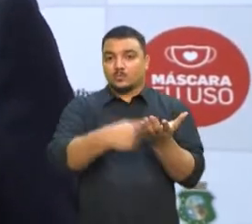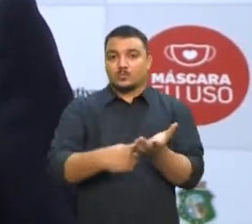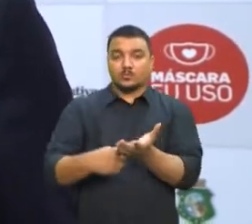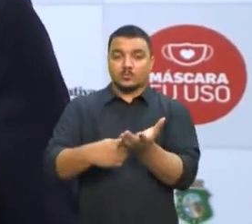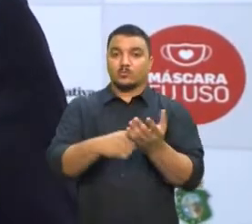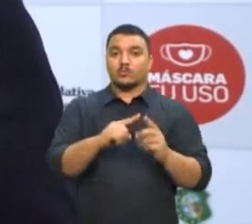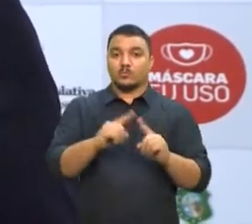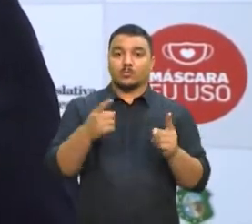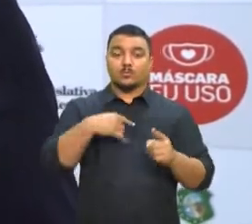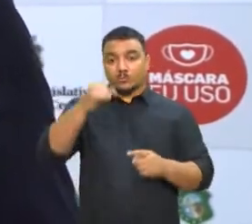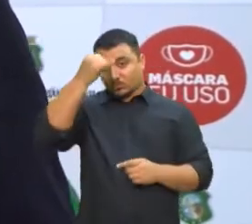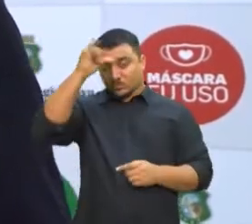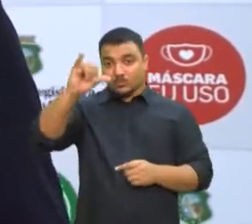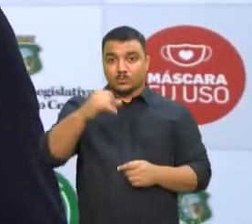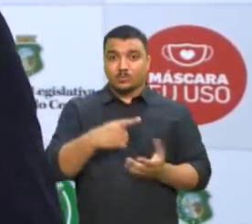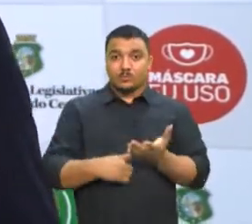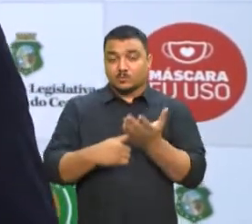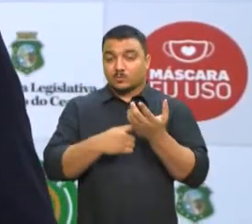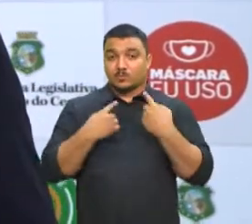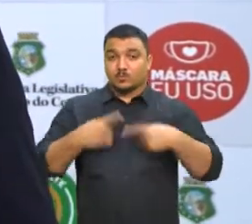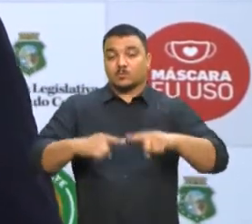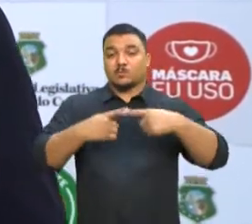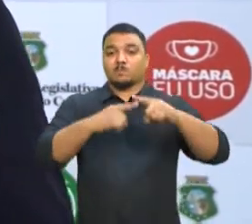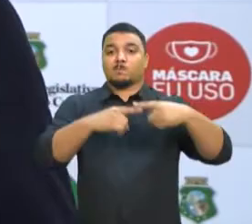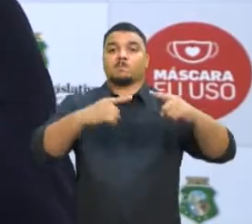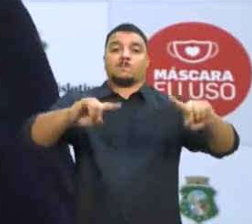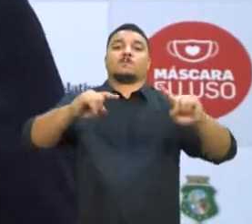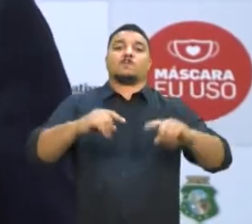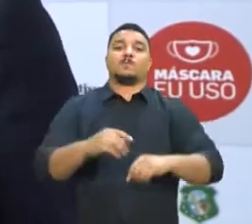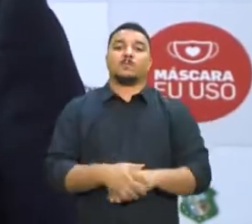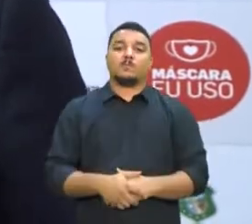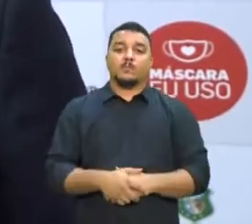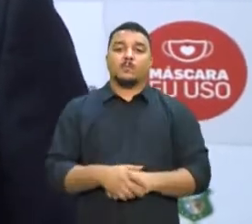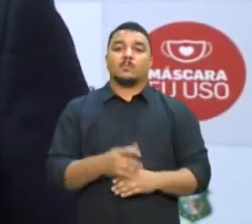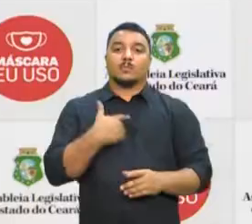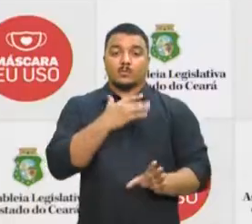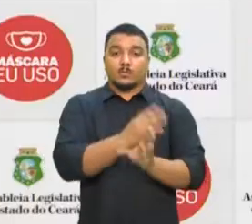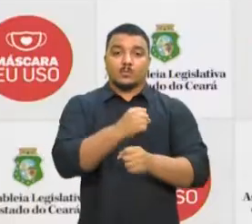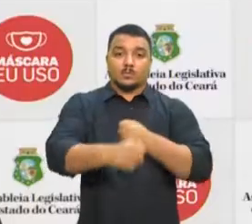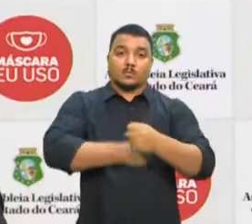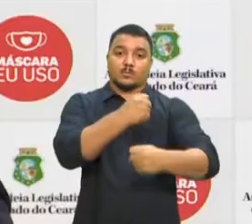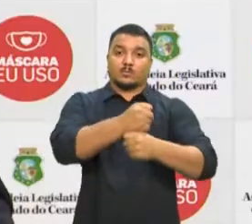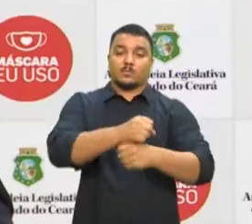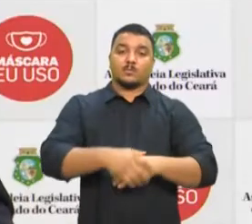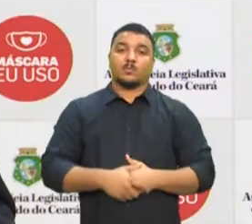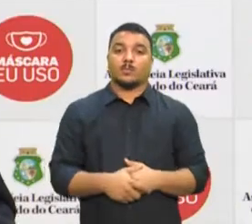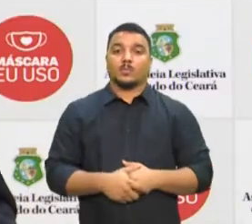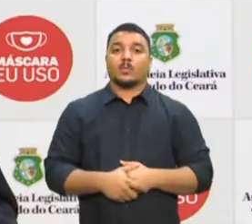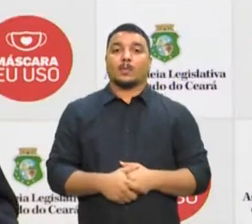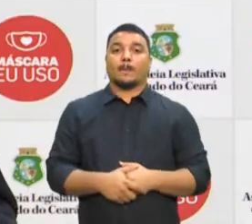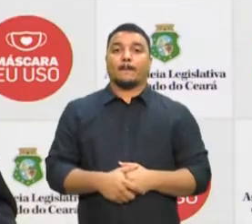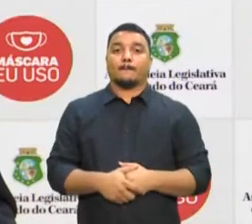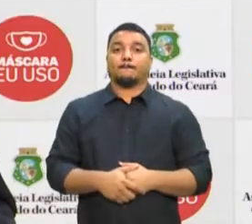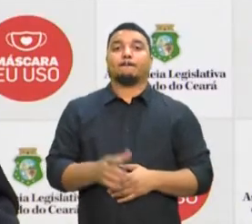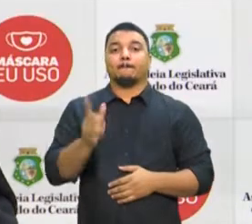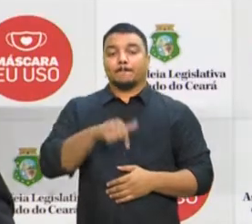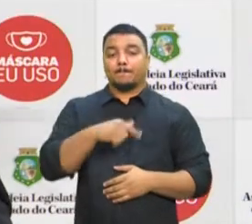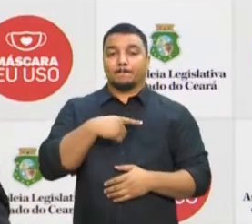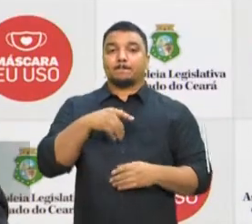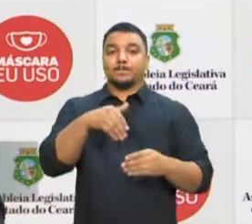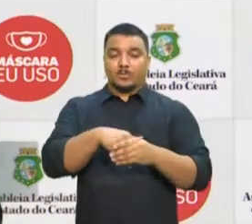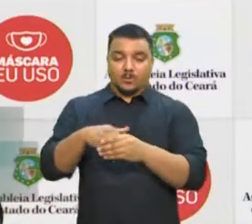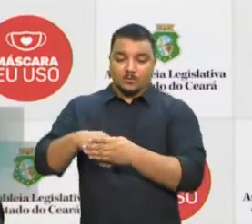que não haja contestação sobre o resultado das eleições no ano que vem. Nós podíamos manter o voto eletrônico